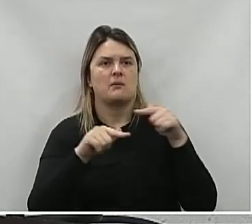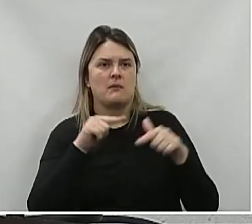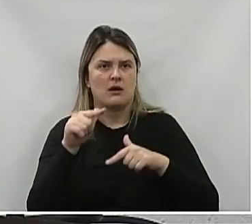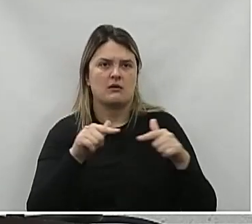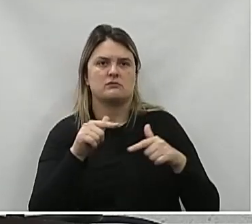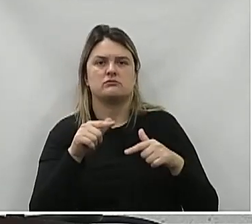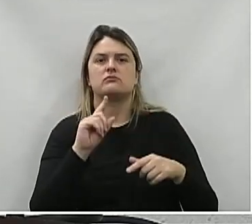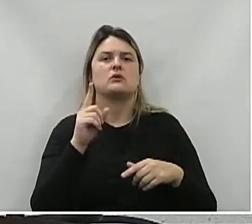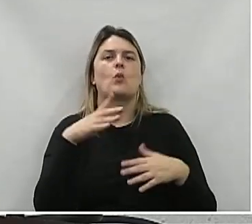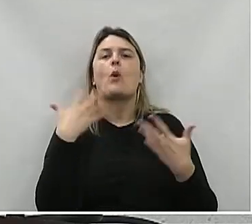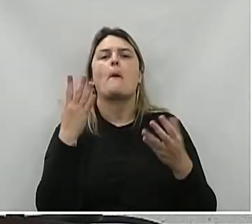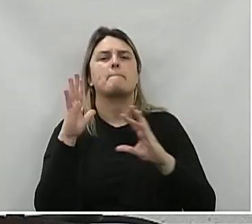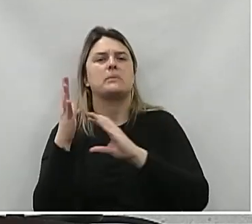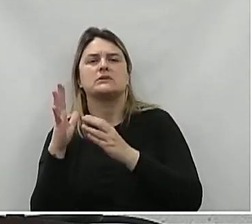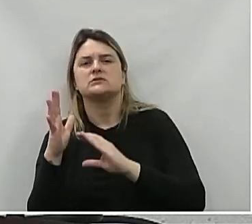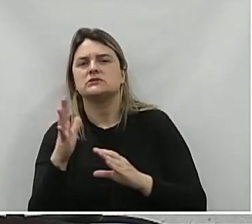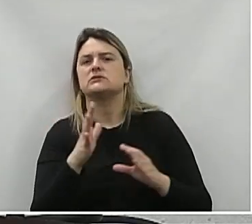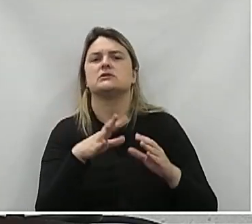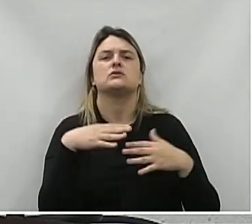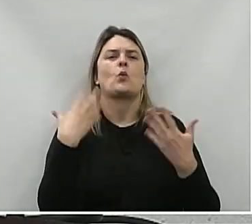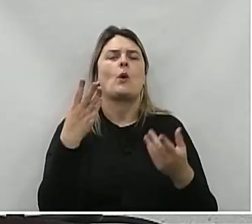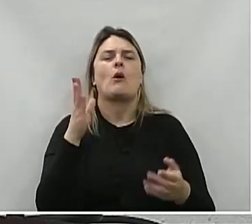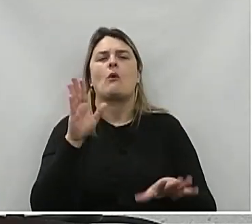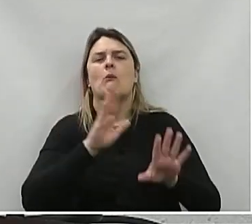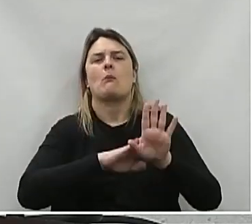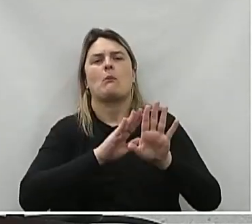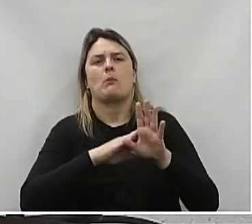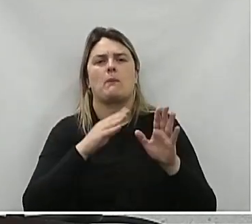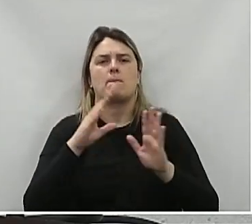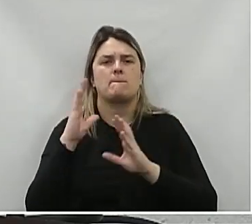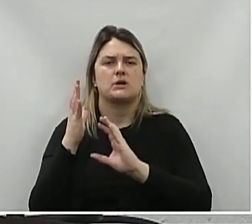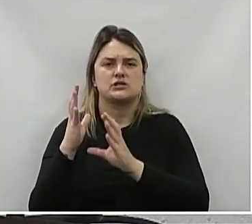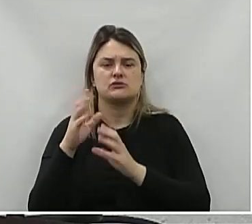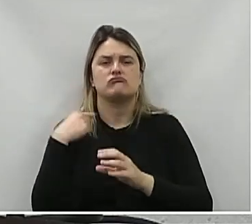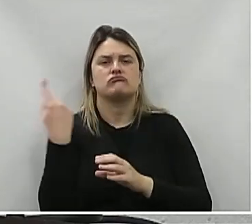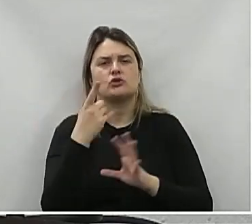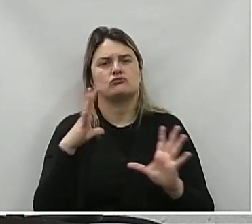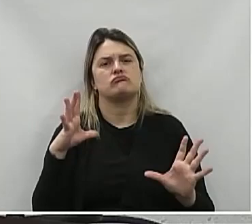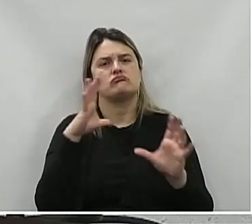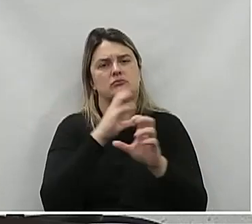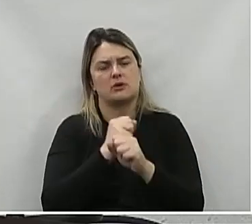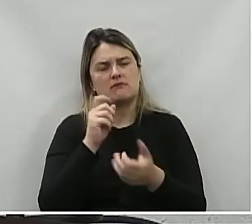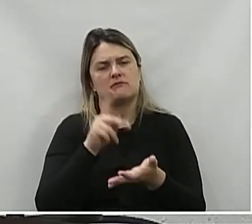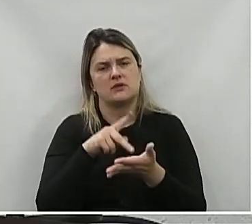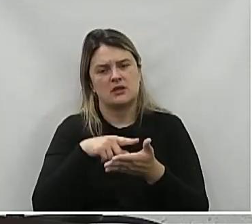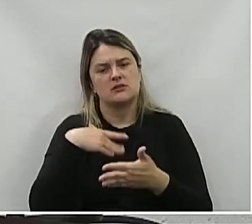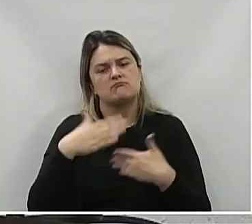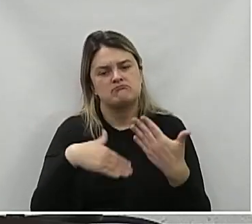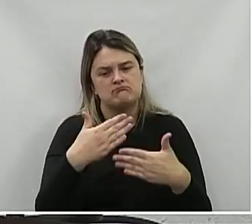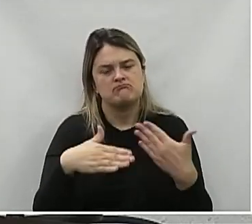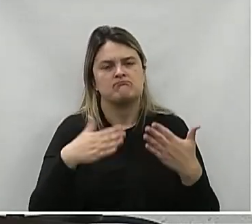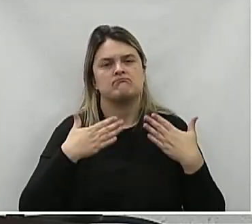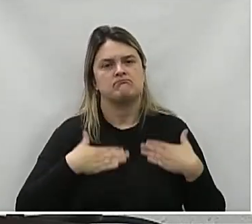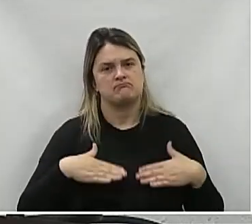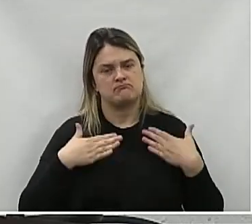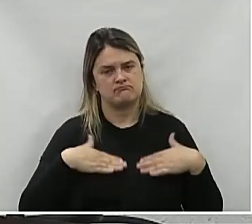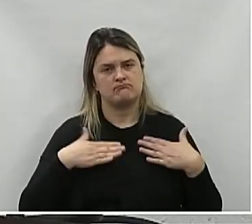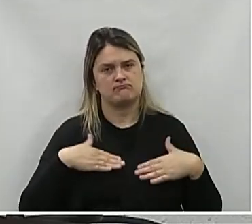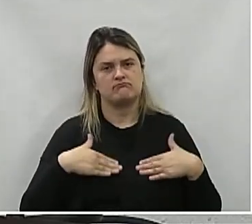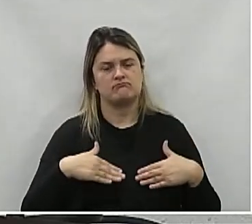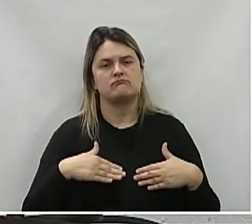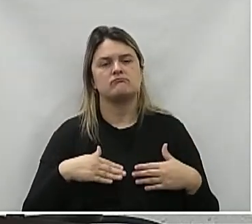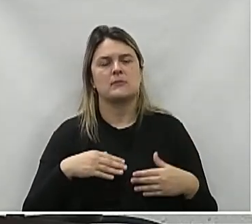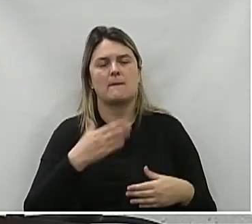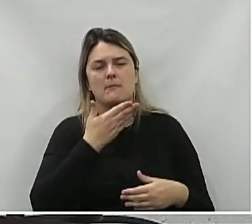todos, independente de partidos, de ideologias partidárias, some para que a gente realmente caminhe para um conforto um